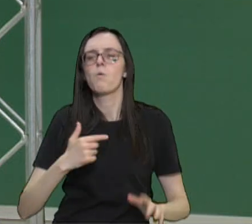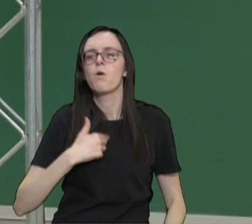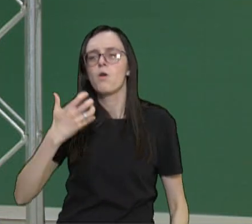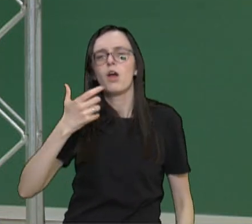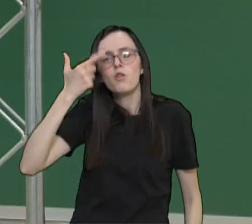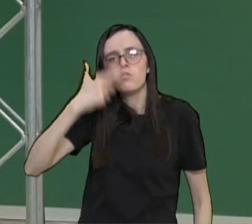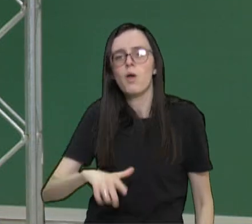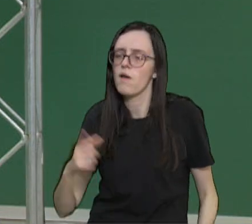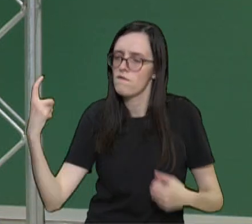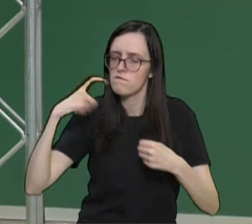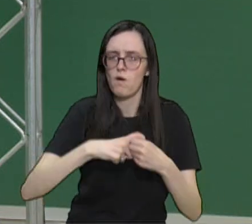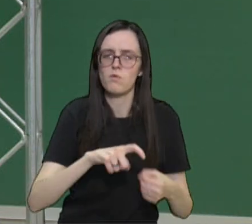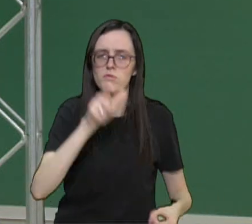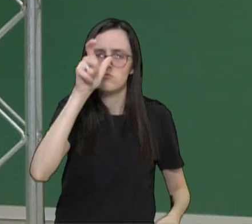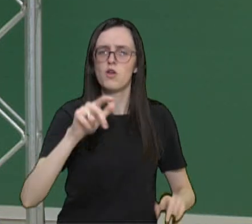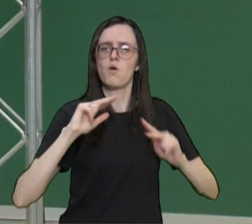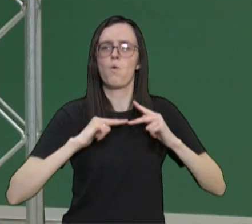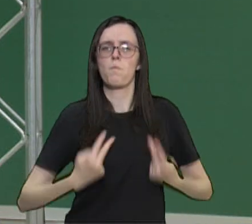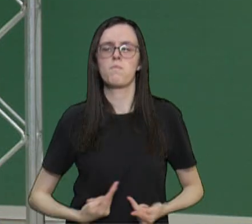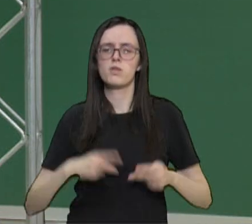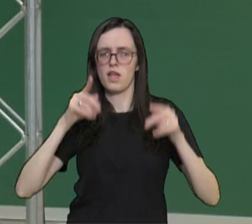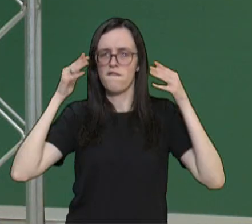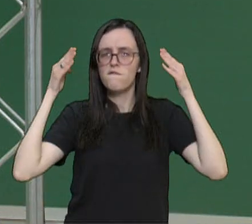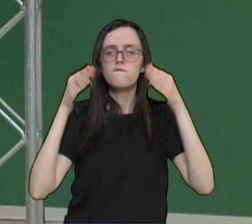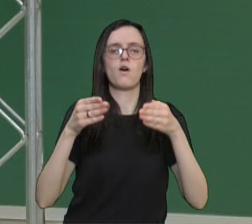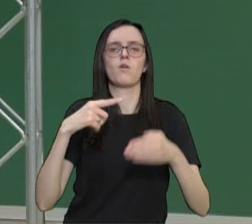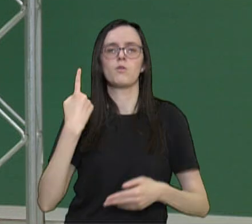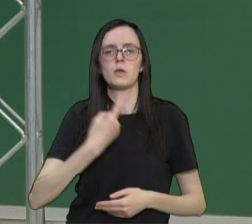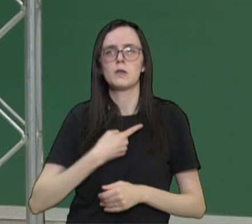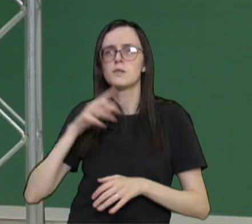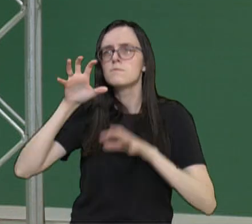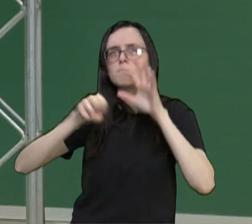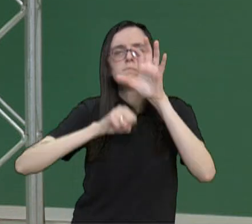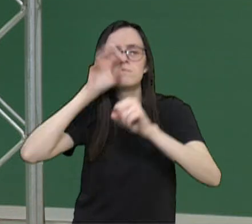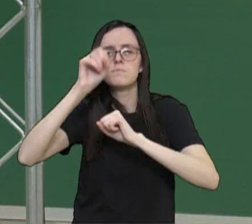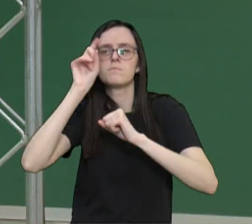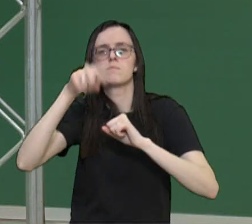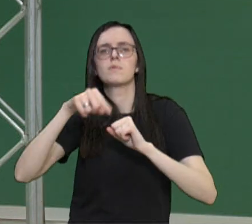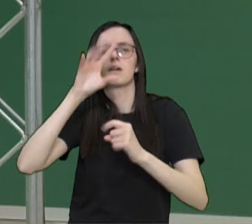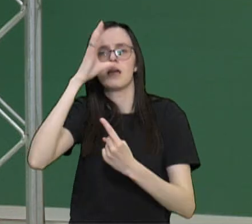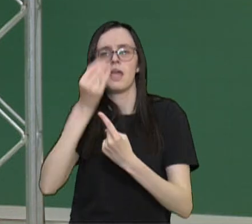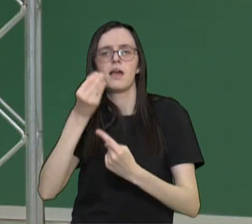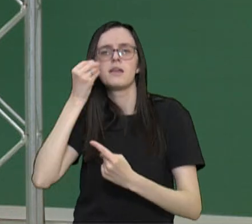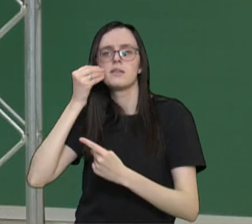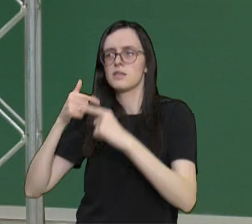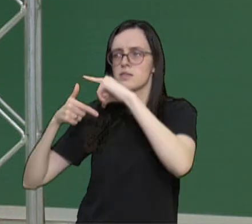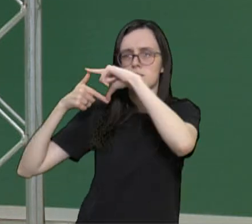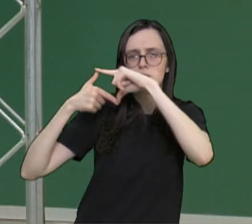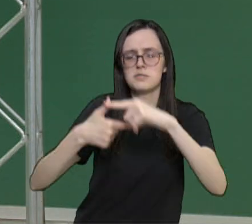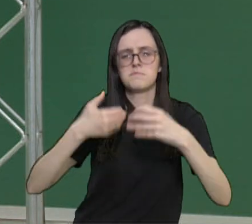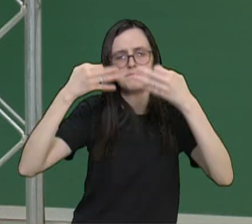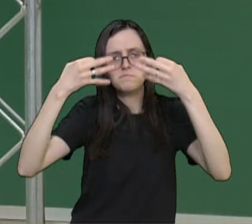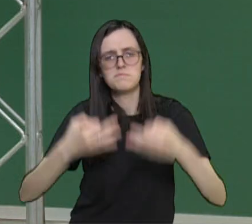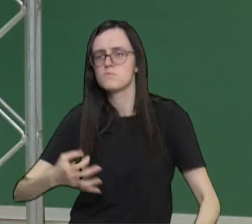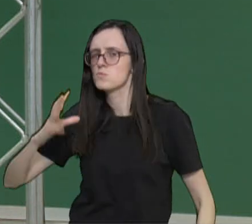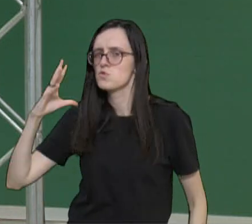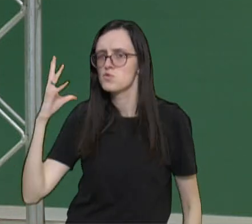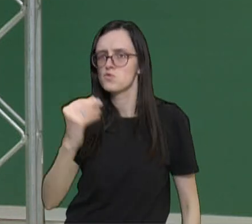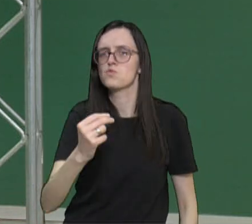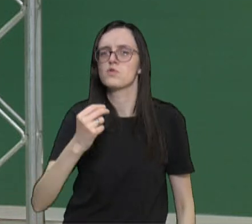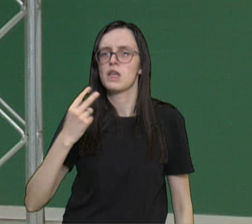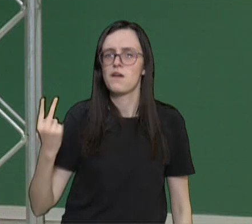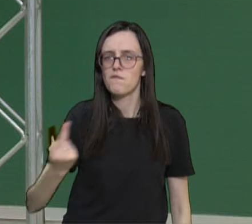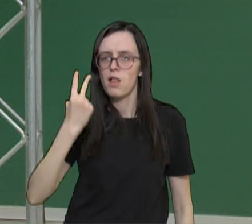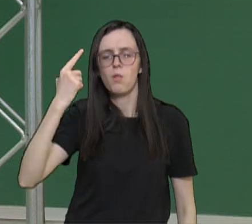homem como foco, né? Vou buscar a arte clássica, a valorização do racional, tudo ali de novo,